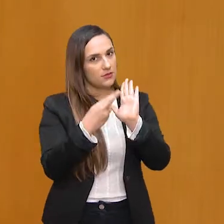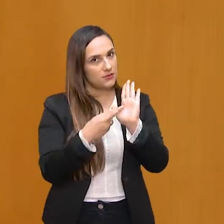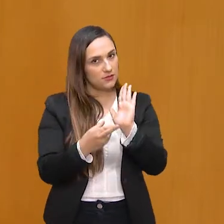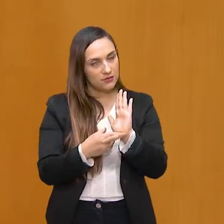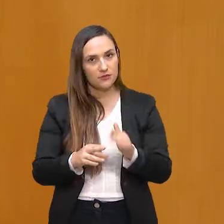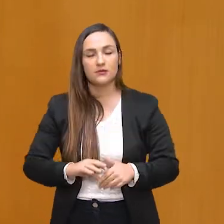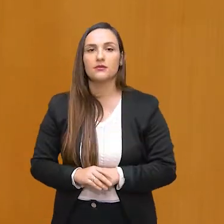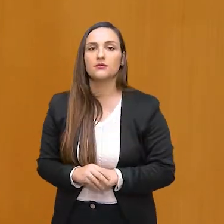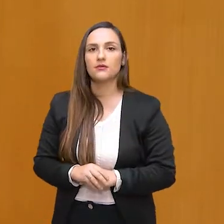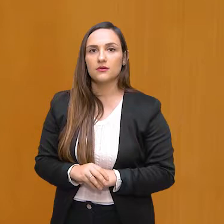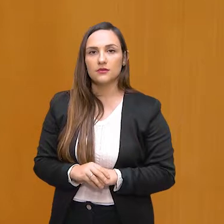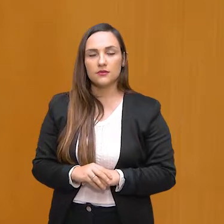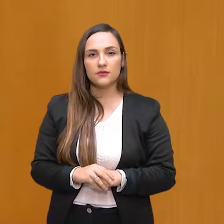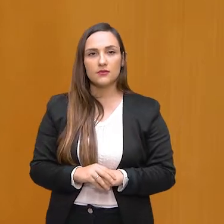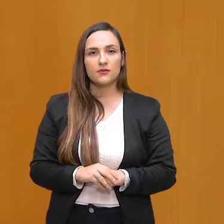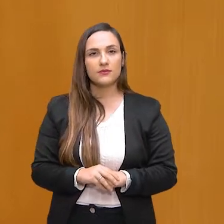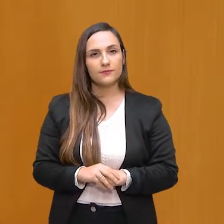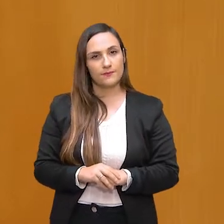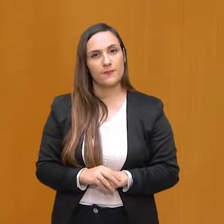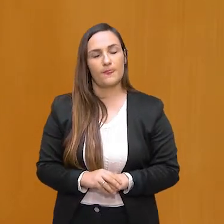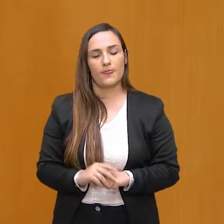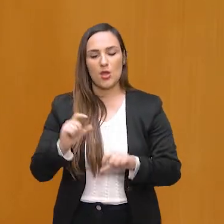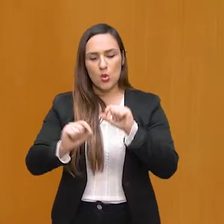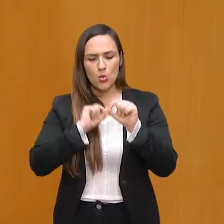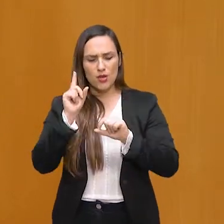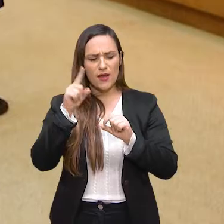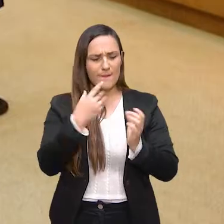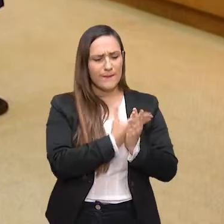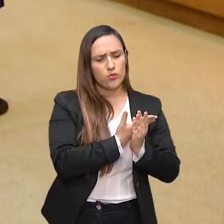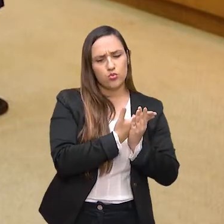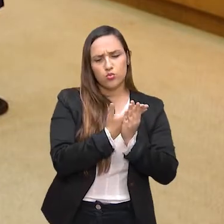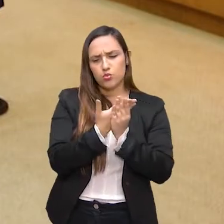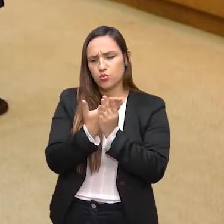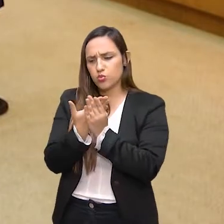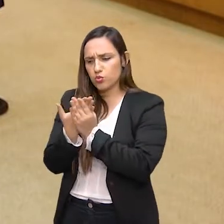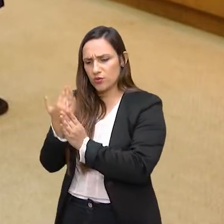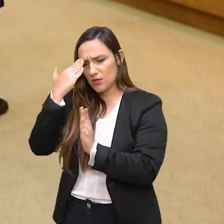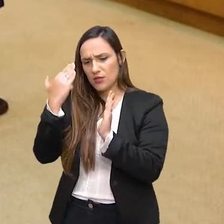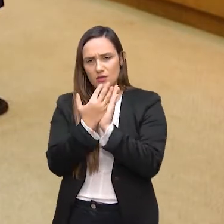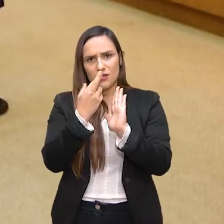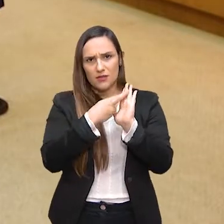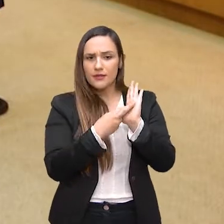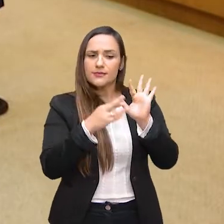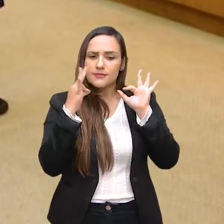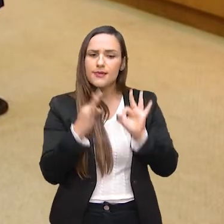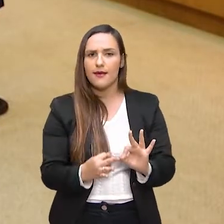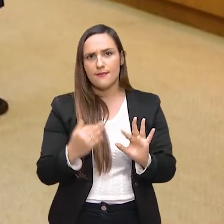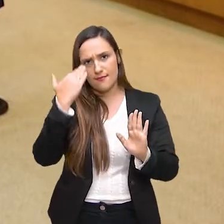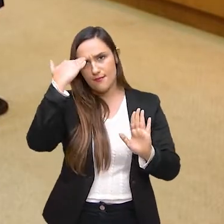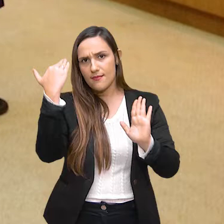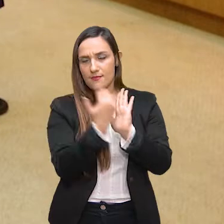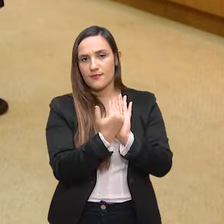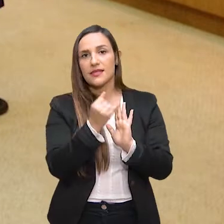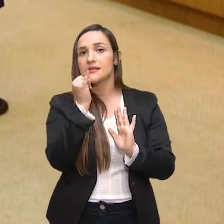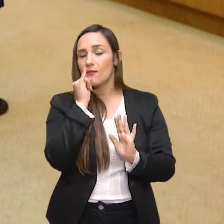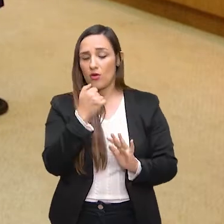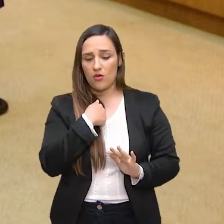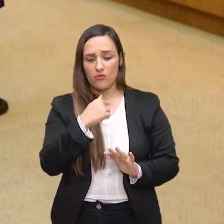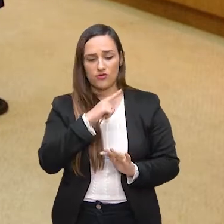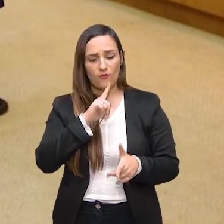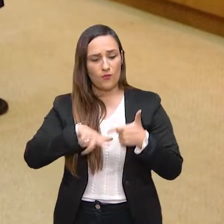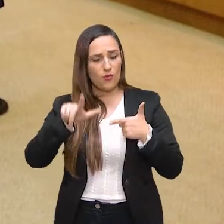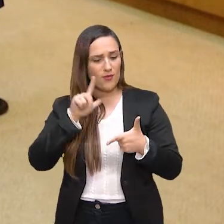legal, ele criou essa ideia. Então, eu costumo dizer que o devido processo legal é aquele processo que